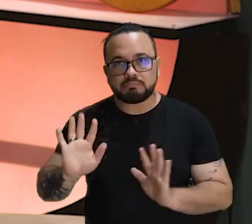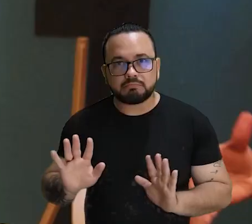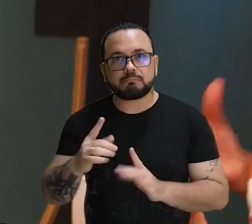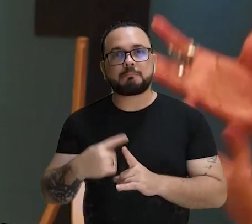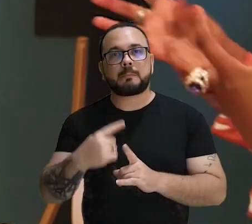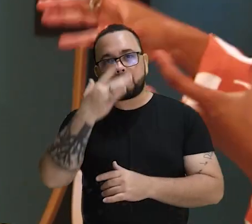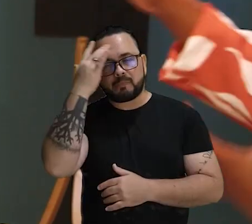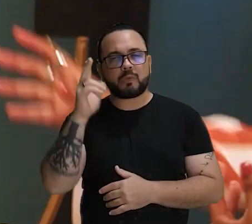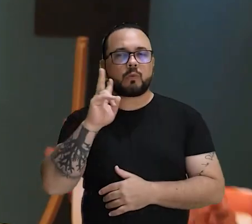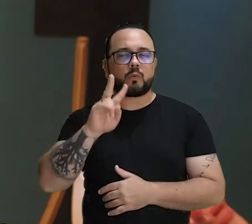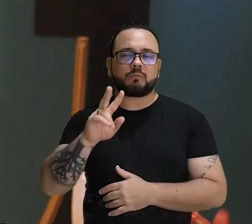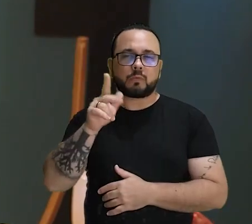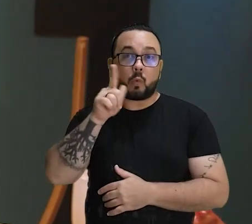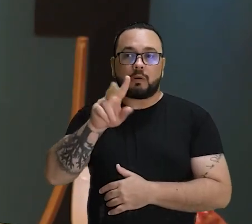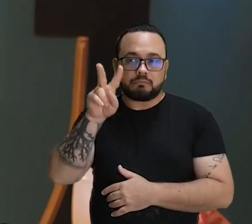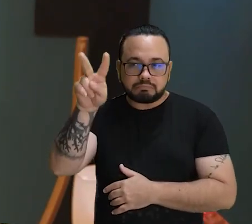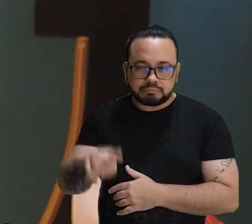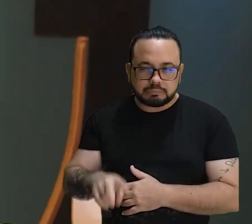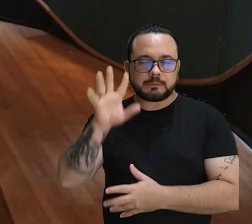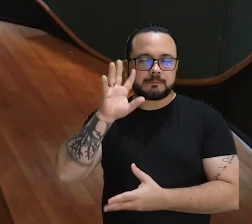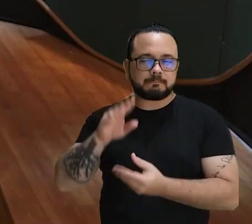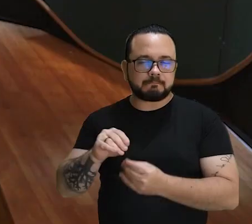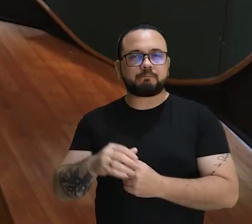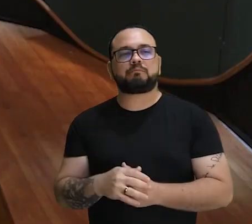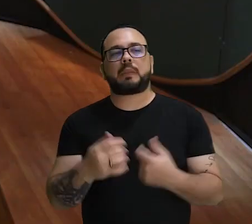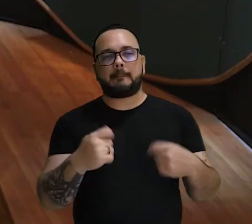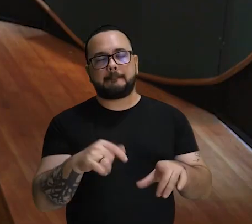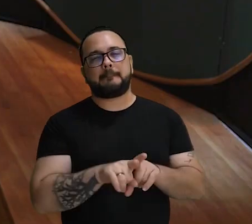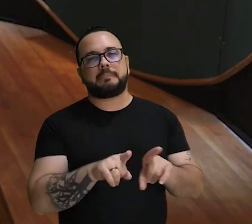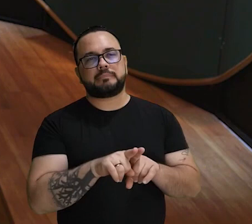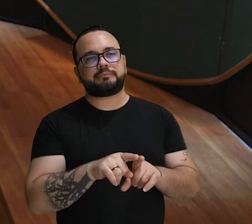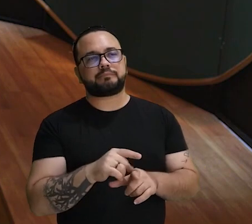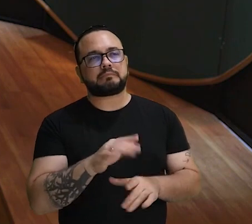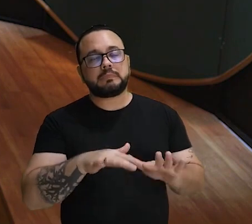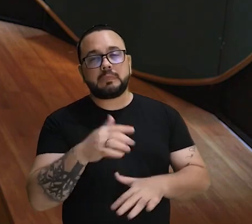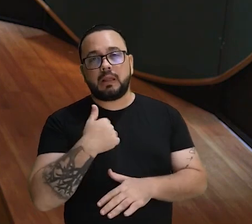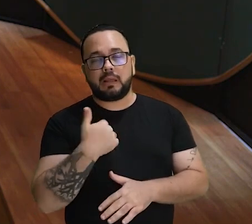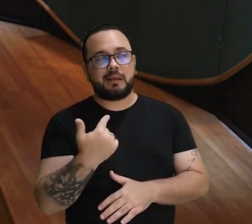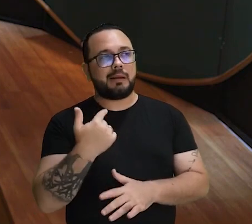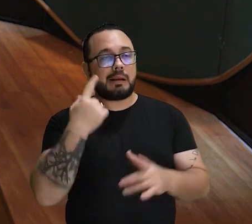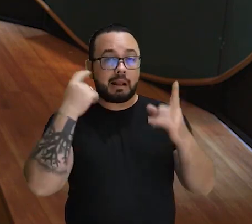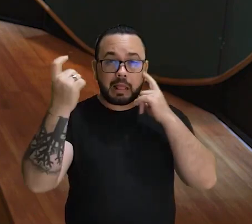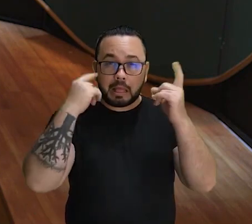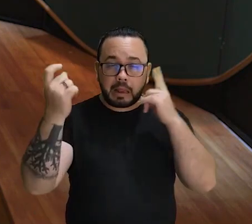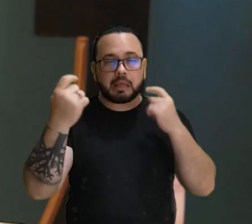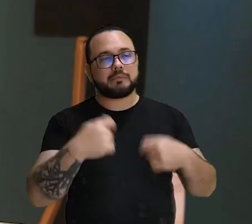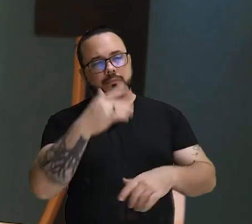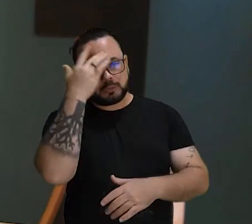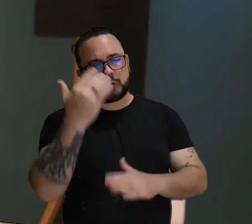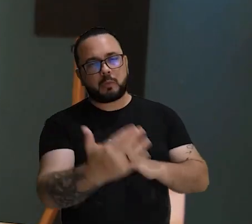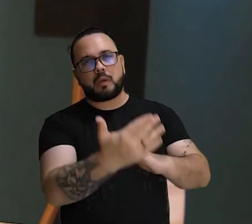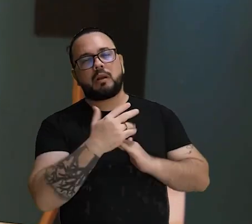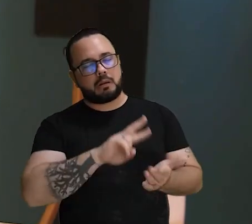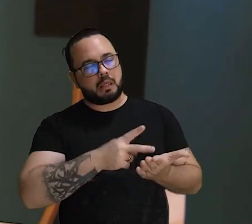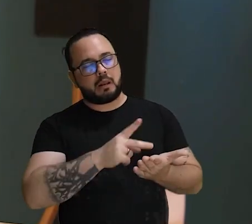você recebeu pessoas que conseguem te ler e entender. Tem gente que consegue. Eu preciso dessa interlocução também. Porque às vezes eu estou nessa minha pira criativa e preciso de alguém que me